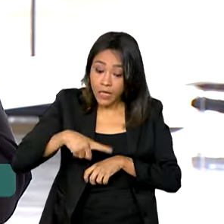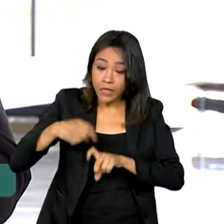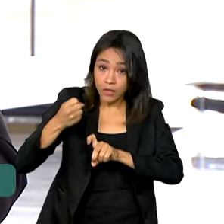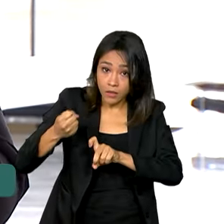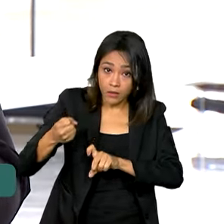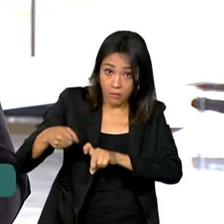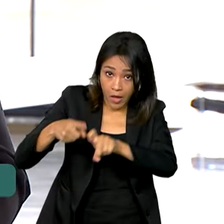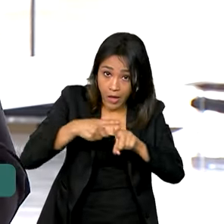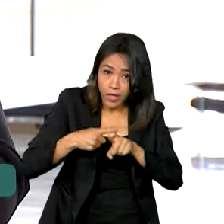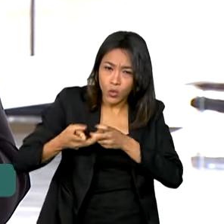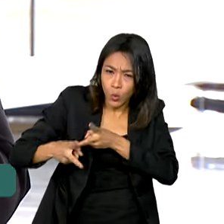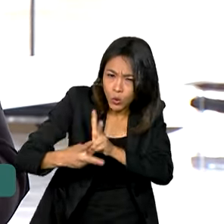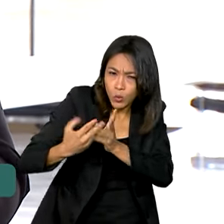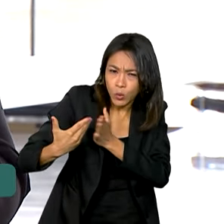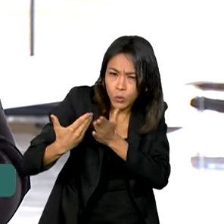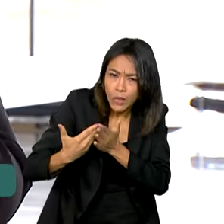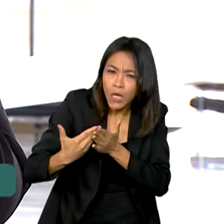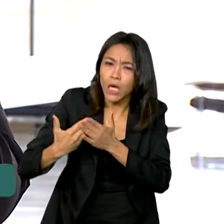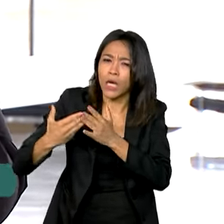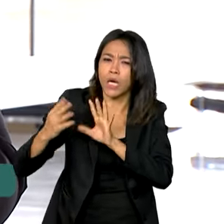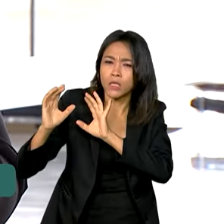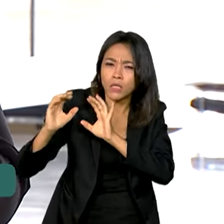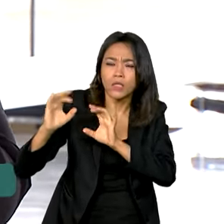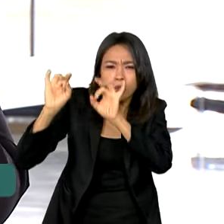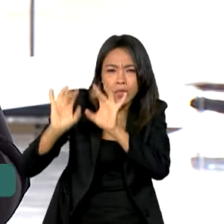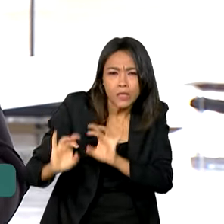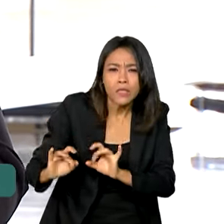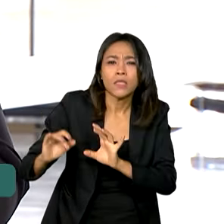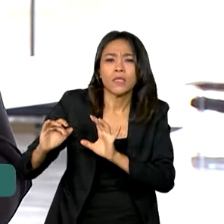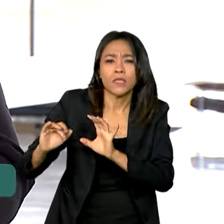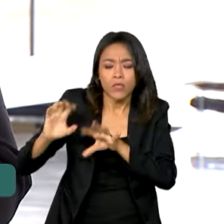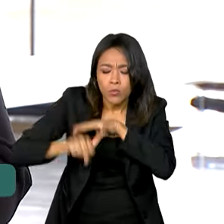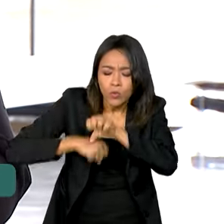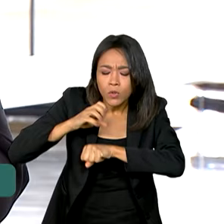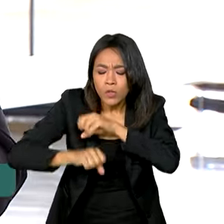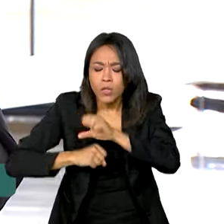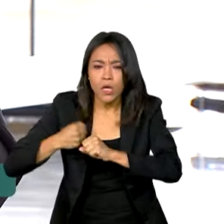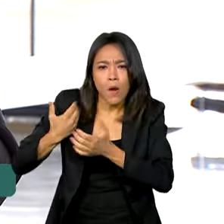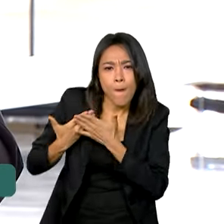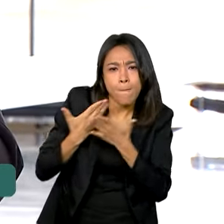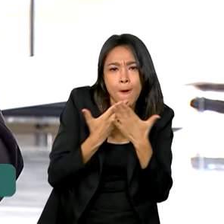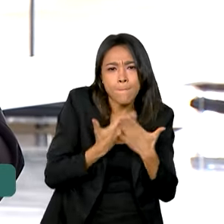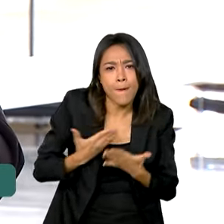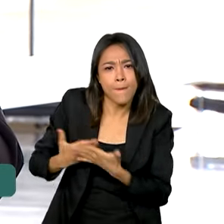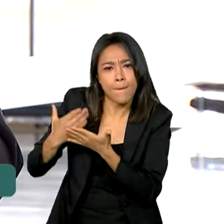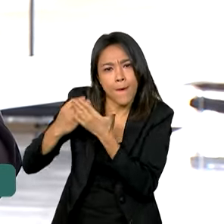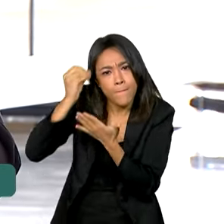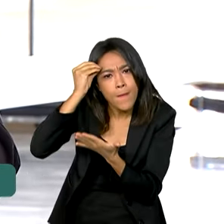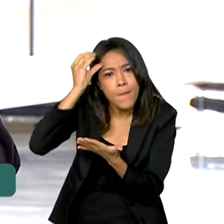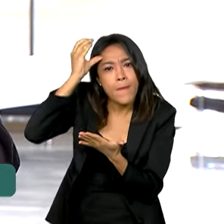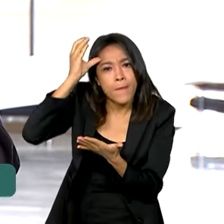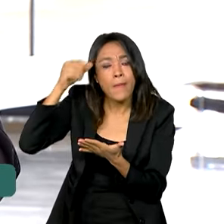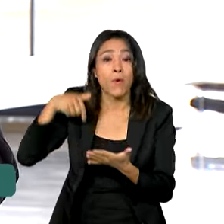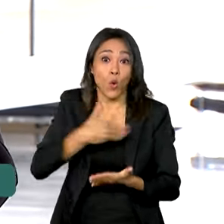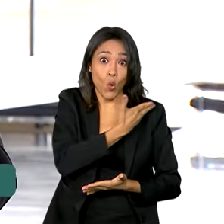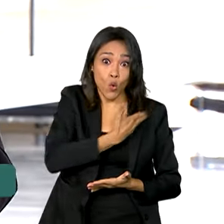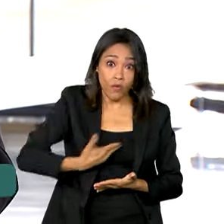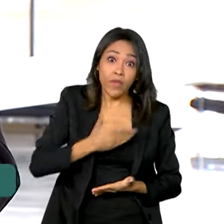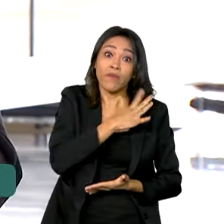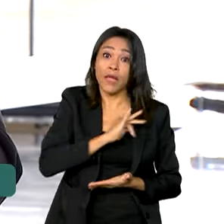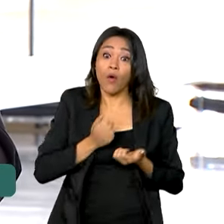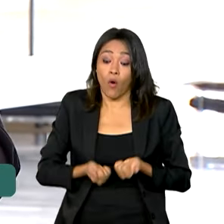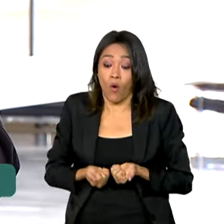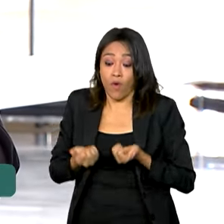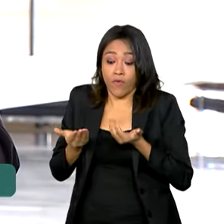continuem estudando, se especializando, atendendo melhor, se atualizando ali no exercício da medicina, o governo federal oferece a